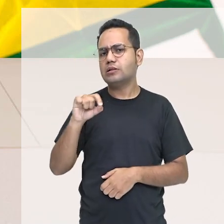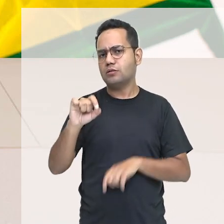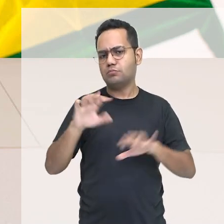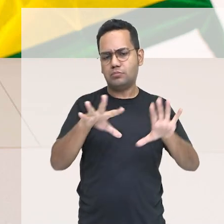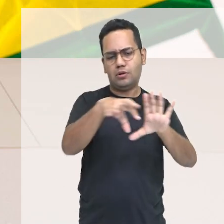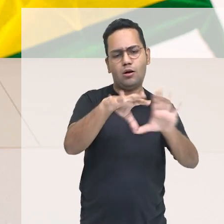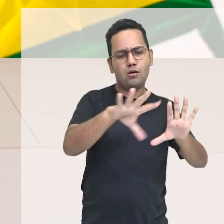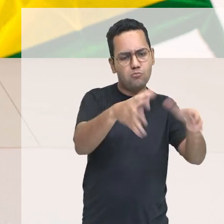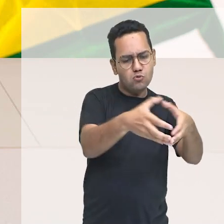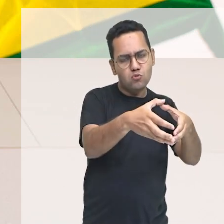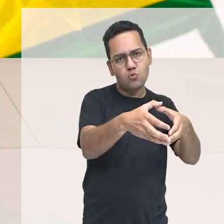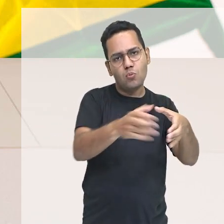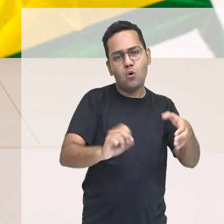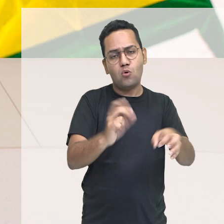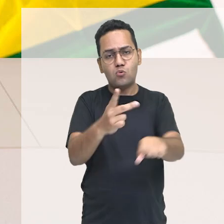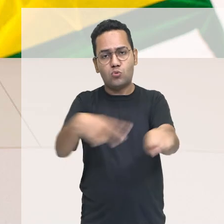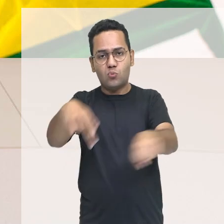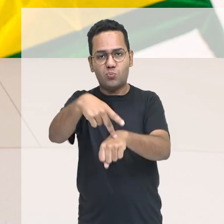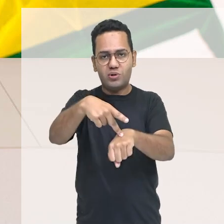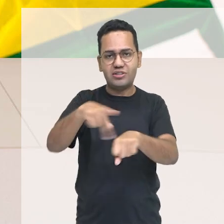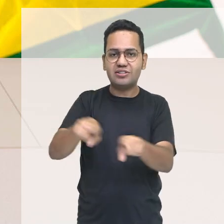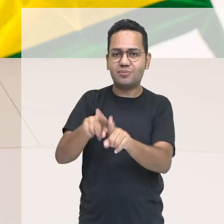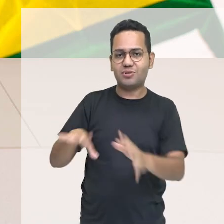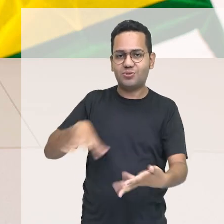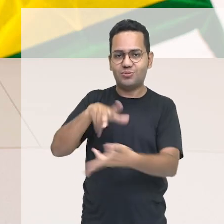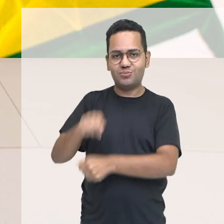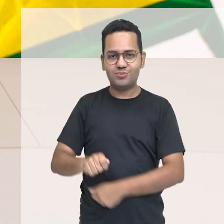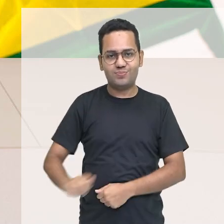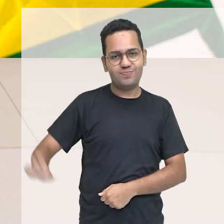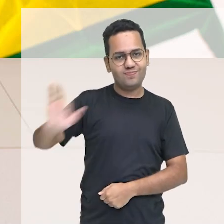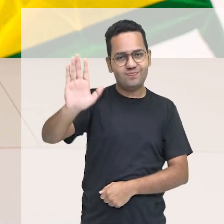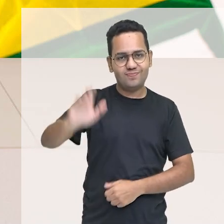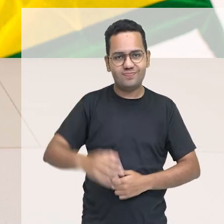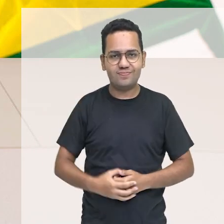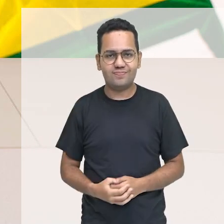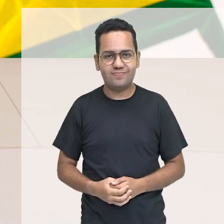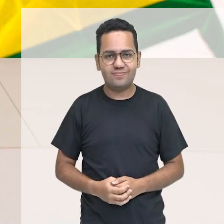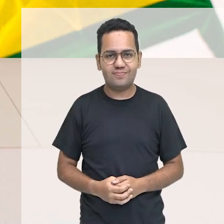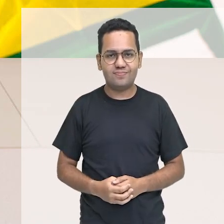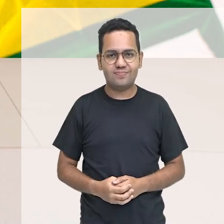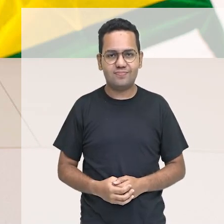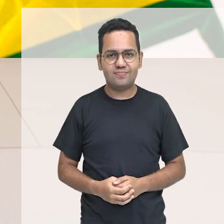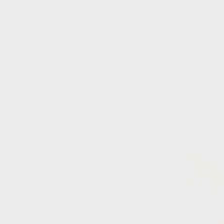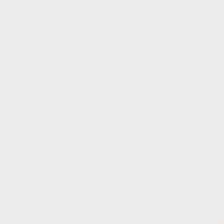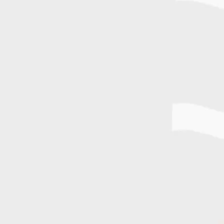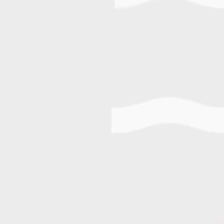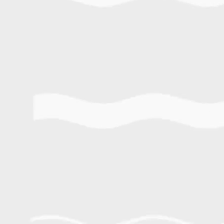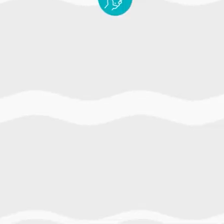vive, no país e no mundo. E até a próxima aula, gente!